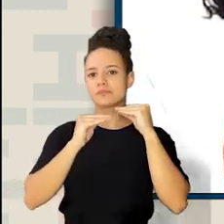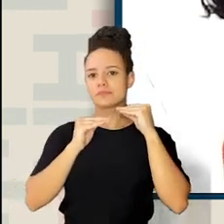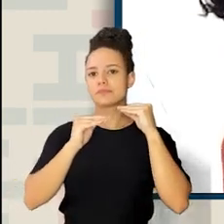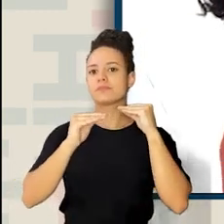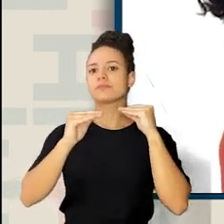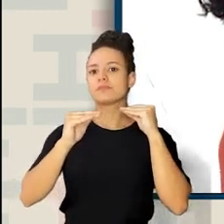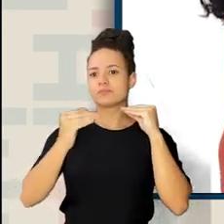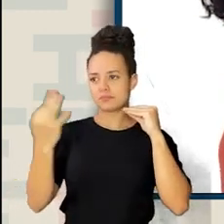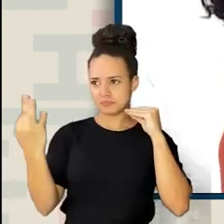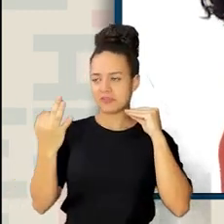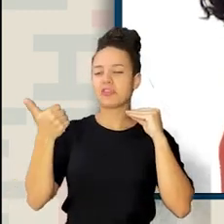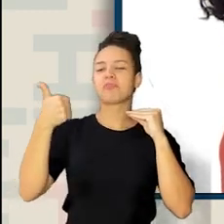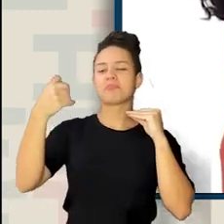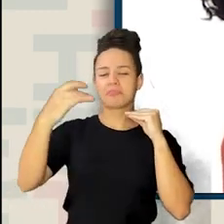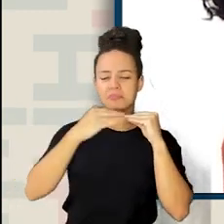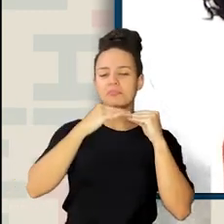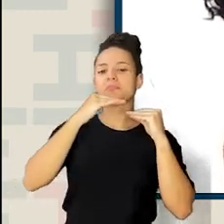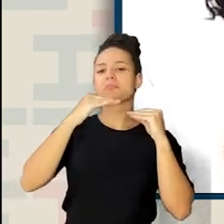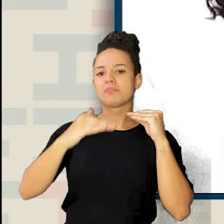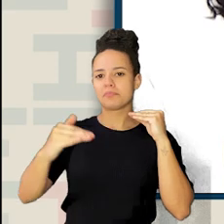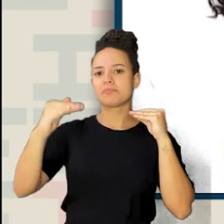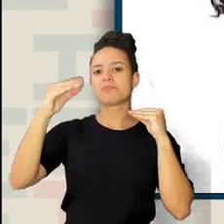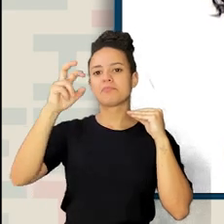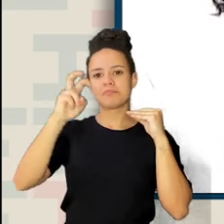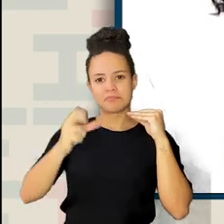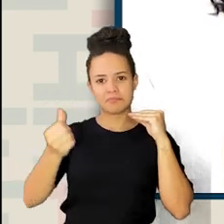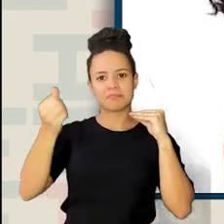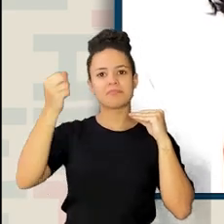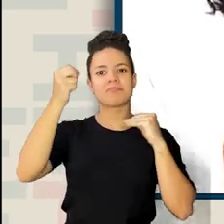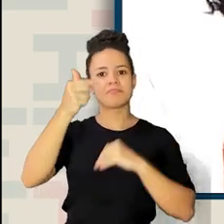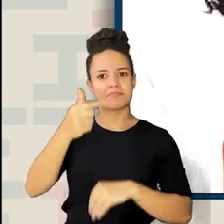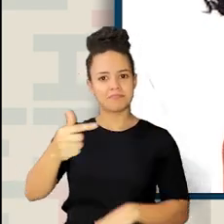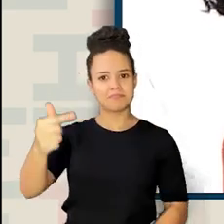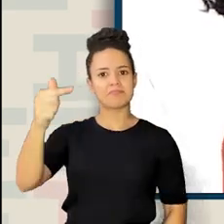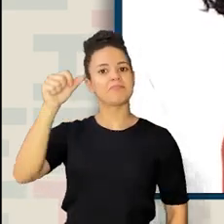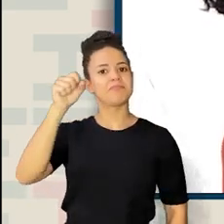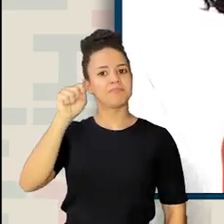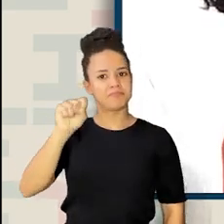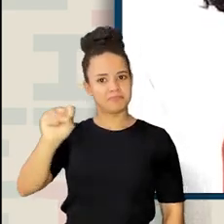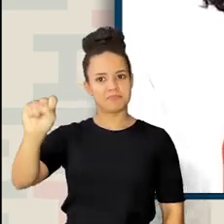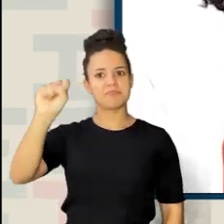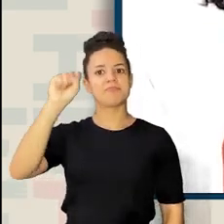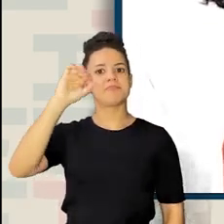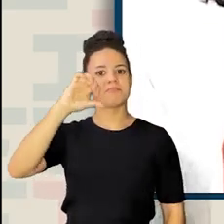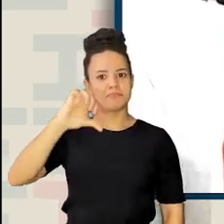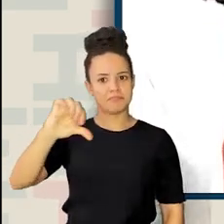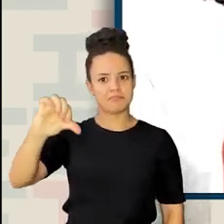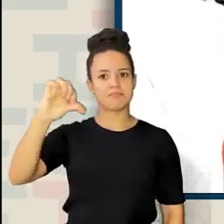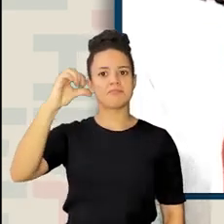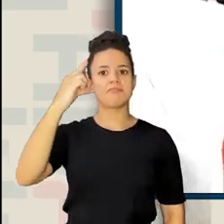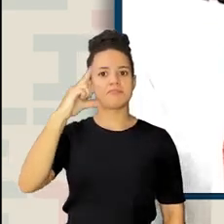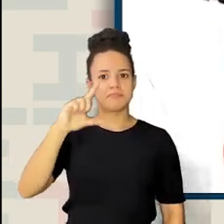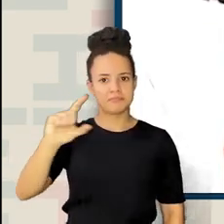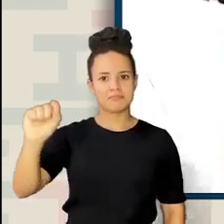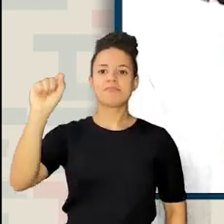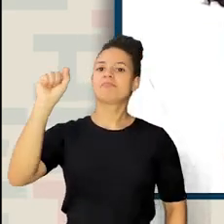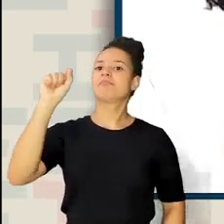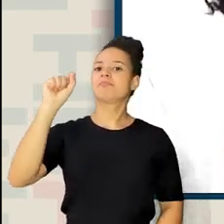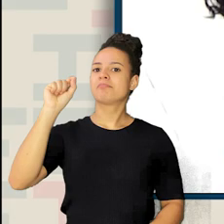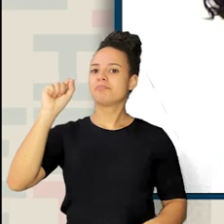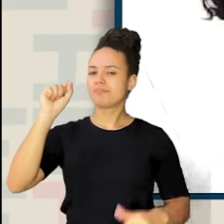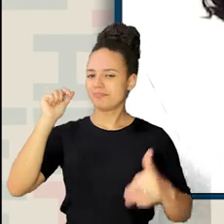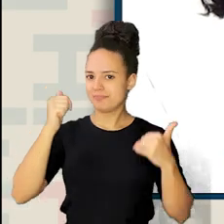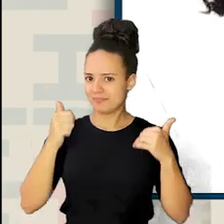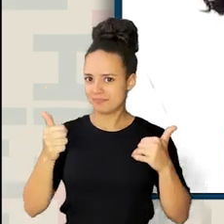Perfeito. 3, 4, 5, 6, 7, 8, 9,